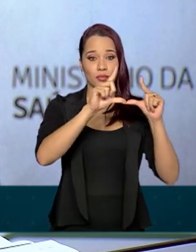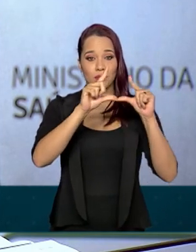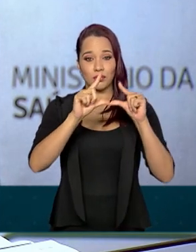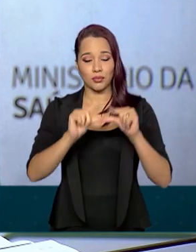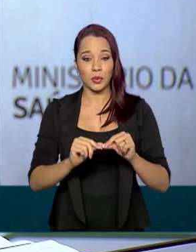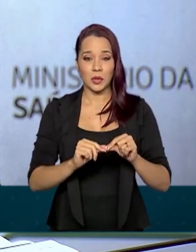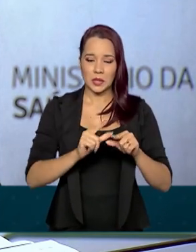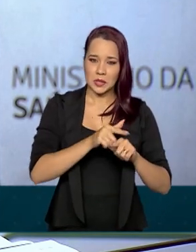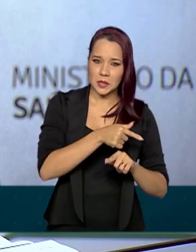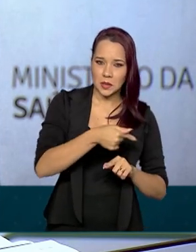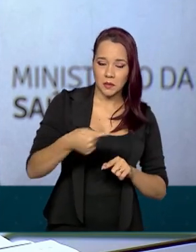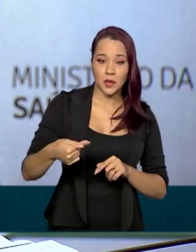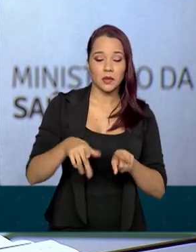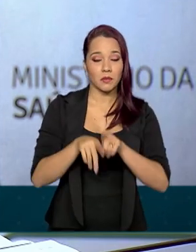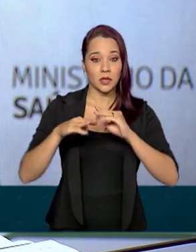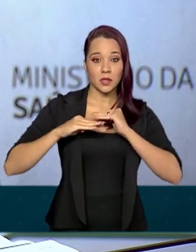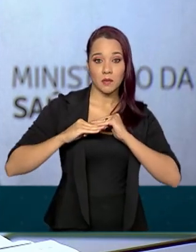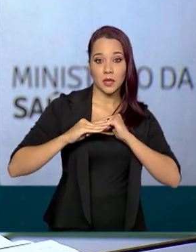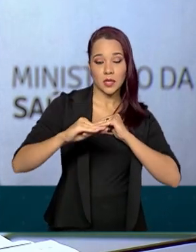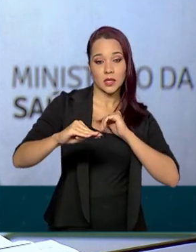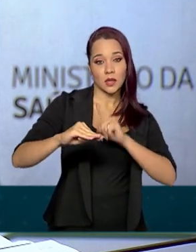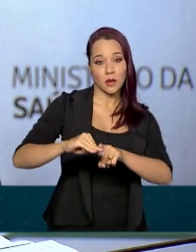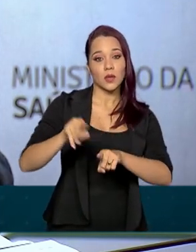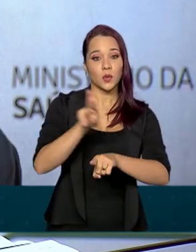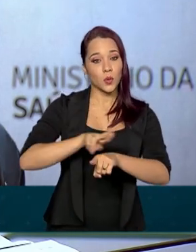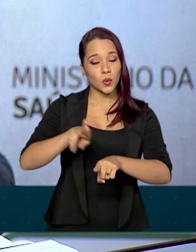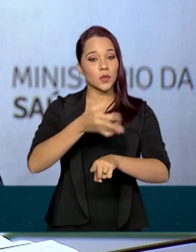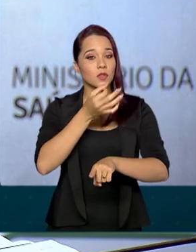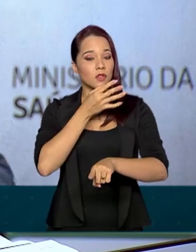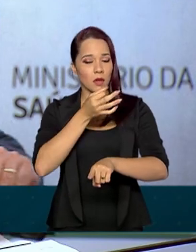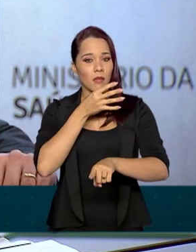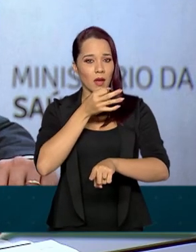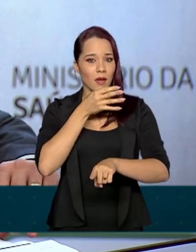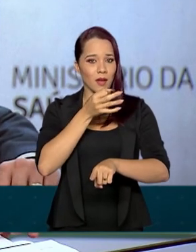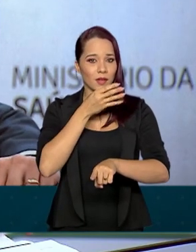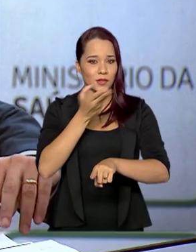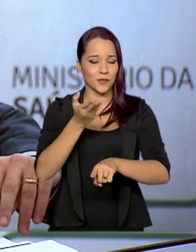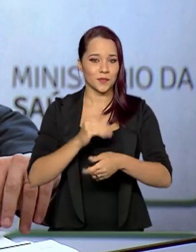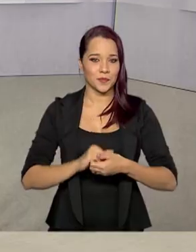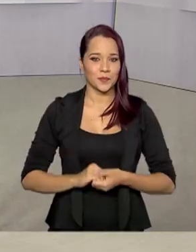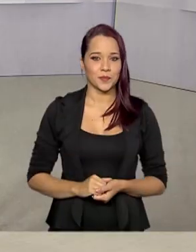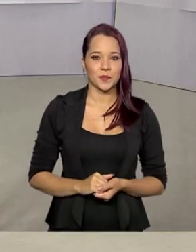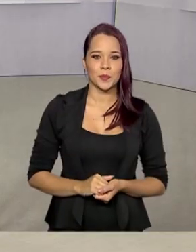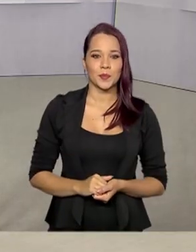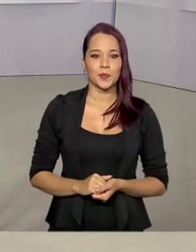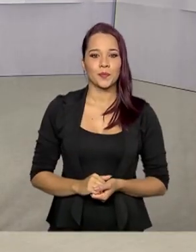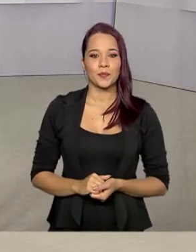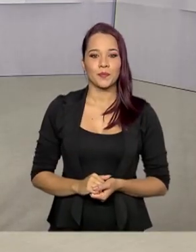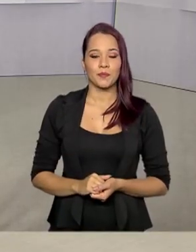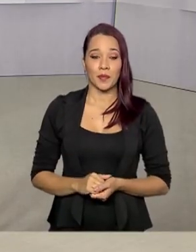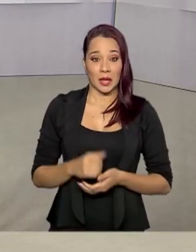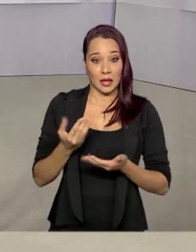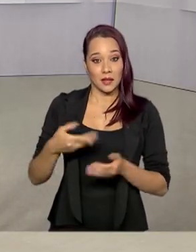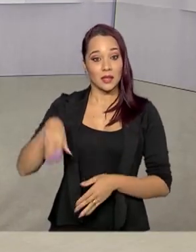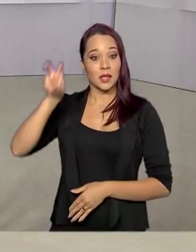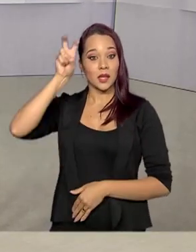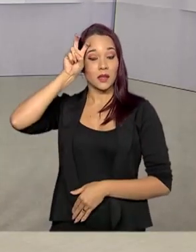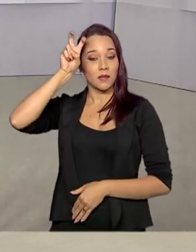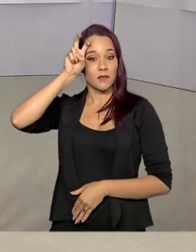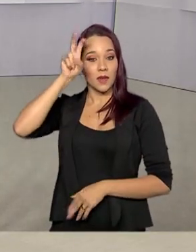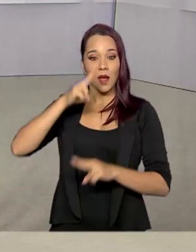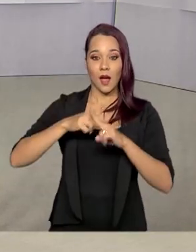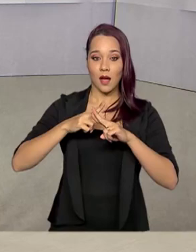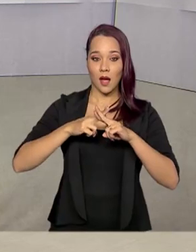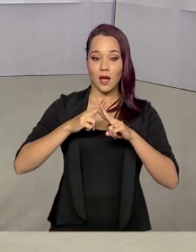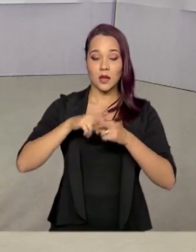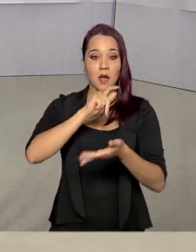algumas semanas e estabilização desse consumo num patamar mais baixo. E nesta quinta-feira, a